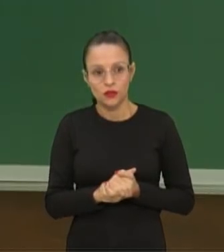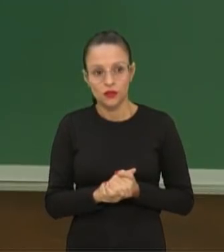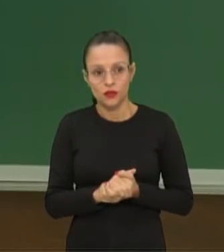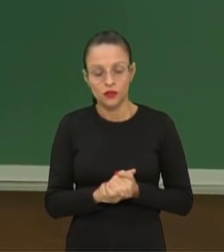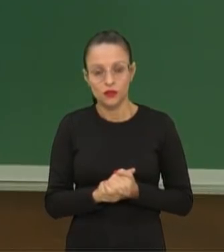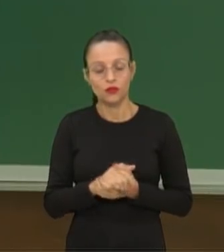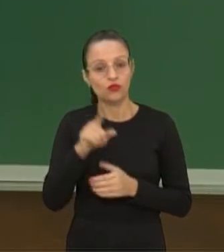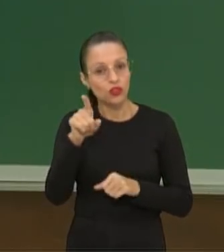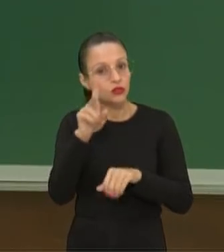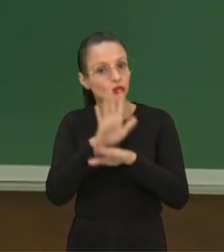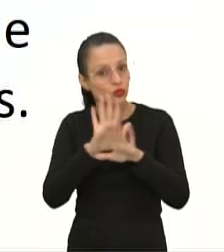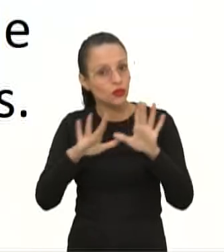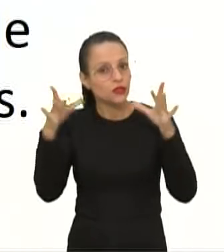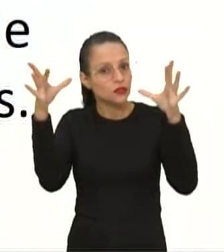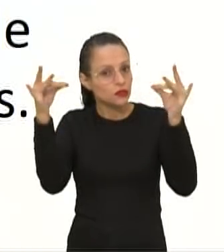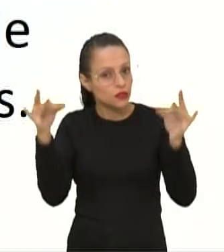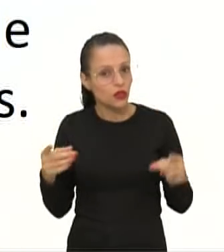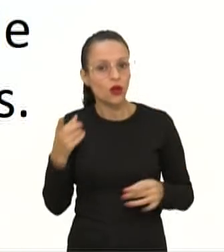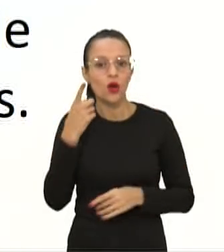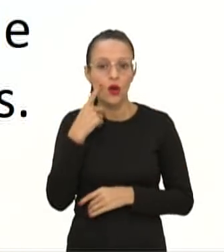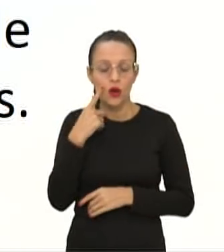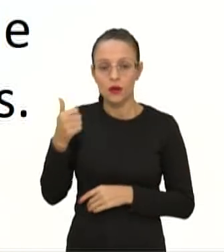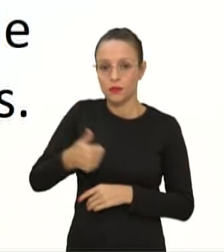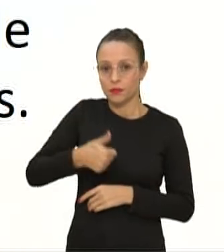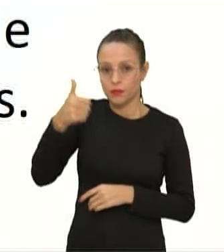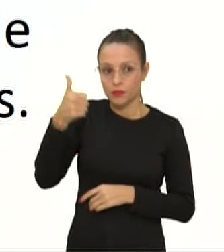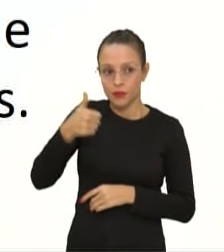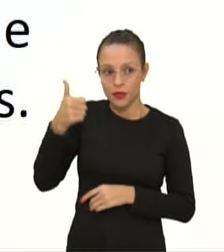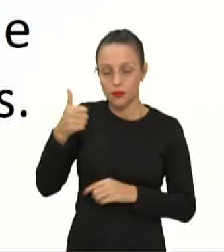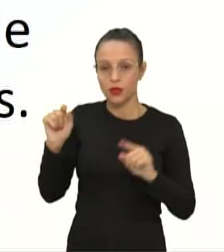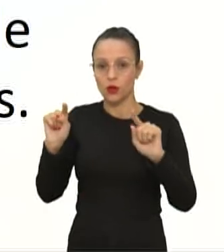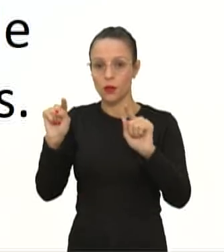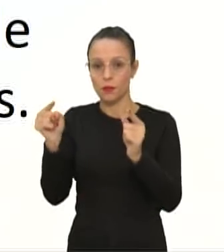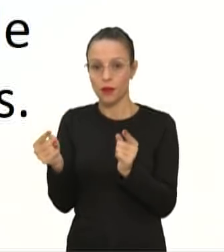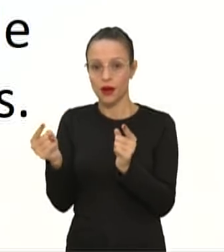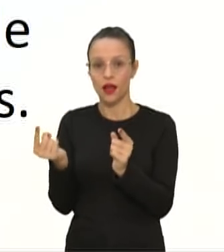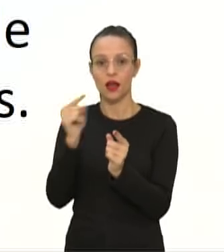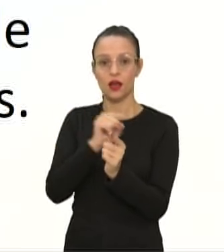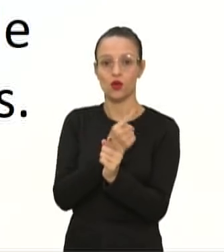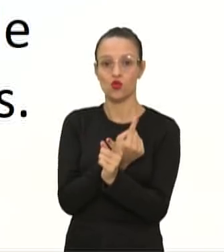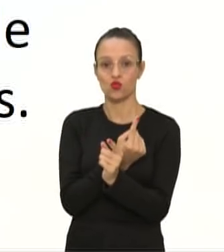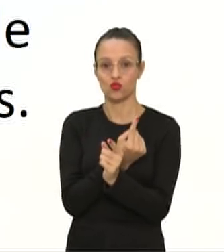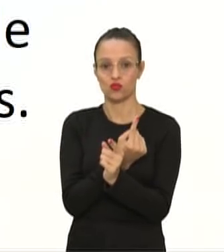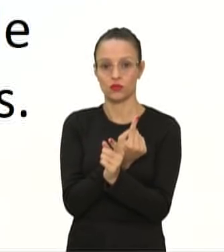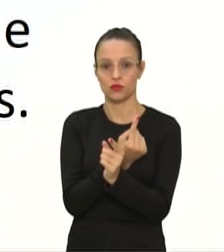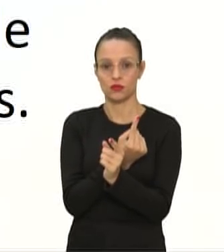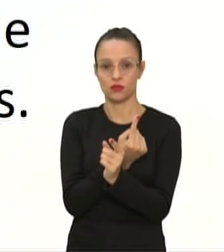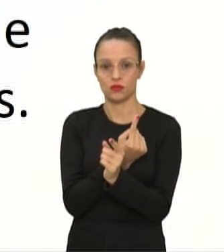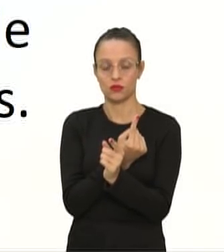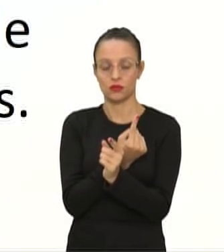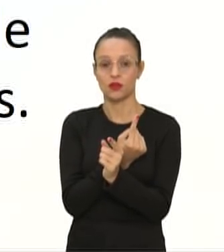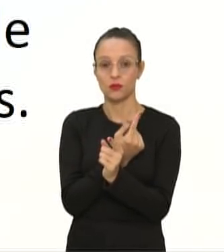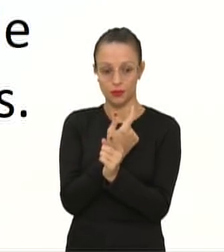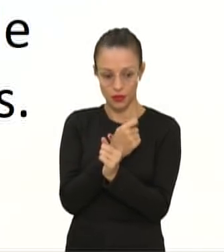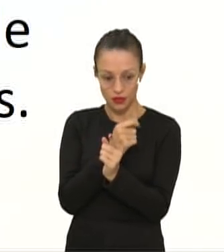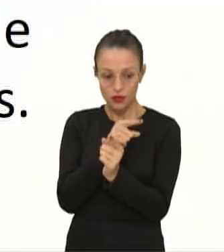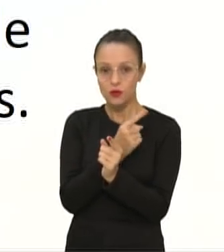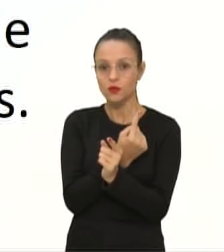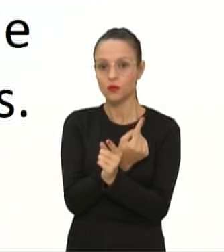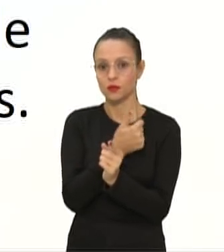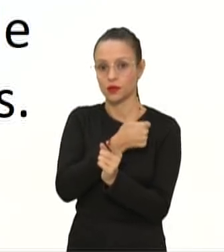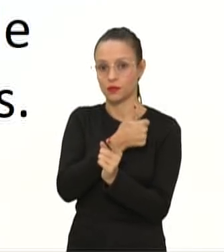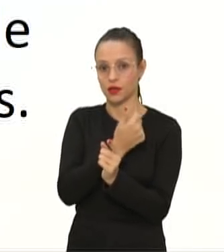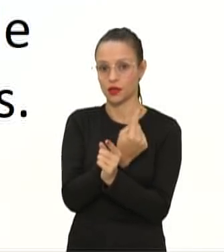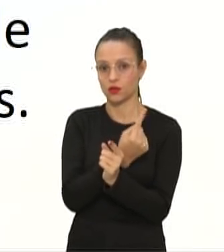Você deve cuidar com alguns detalhes. Ó. Primeiro, na frente do parênteses, use o número 1. Se você precisar pôr um número na frente do parênteses, coloca o 1